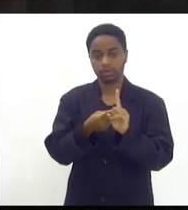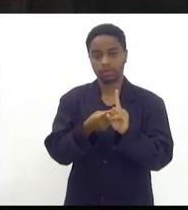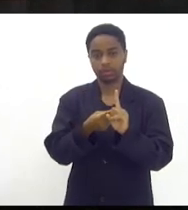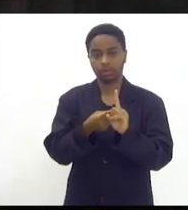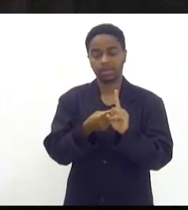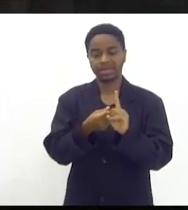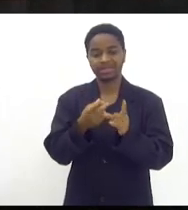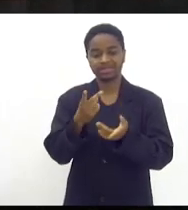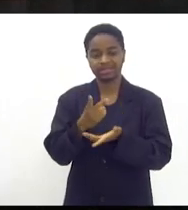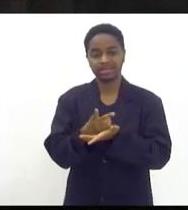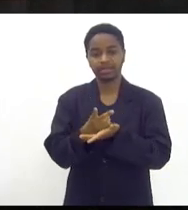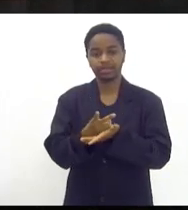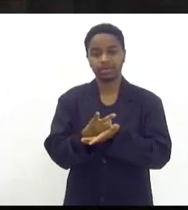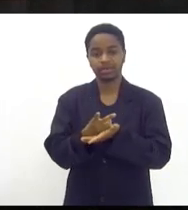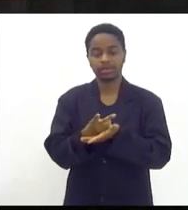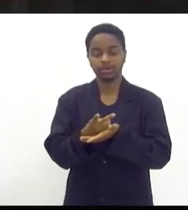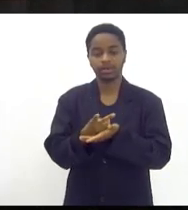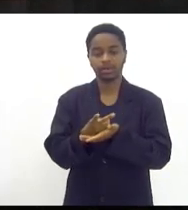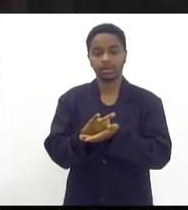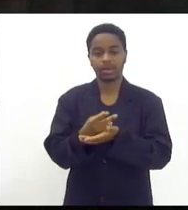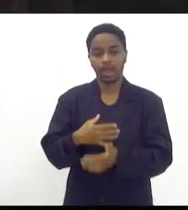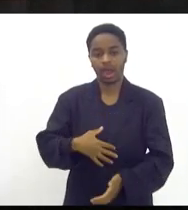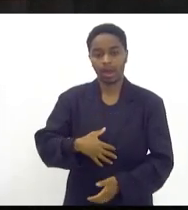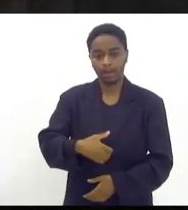crianças, o meu avô, em